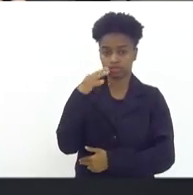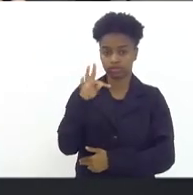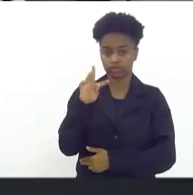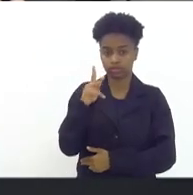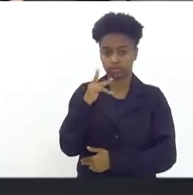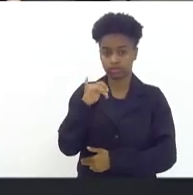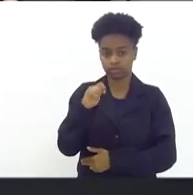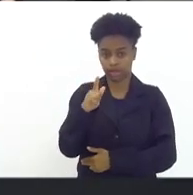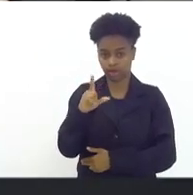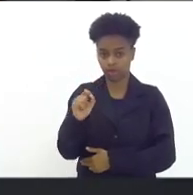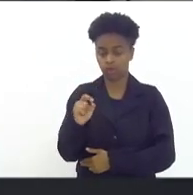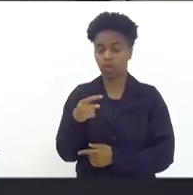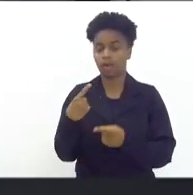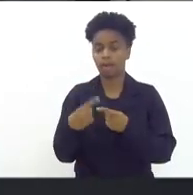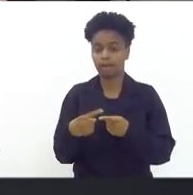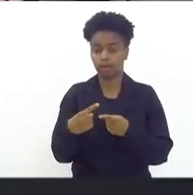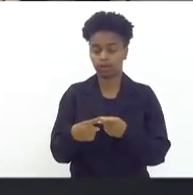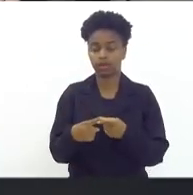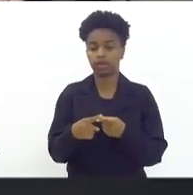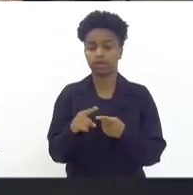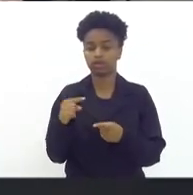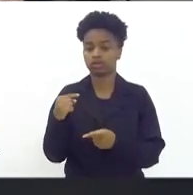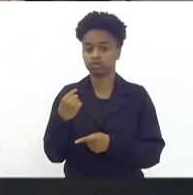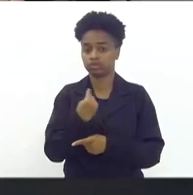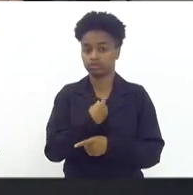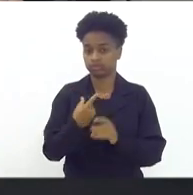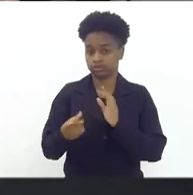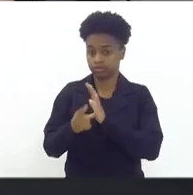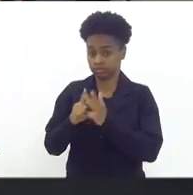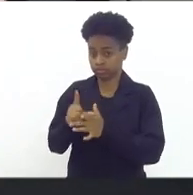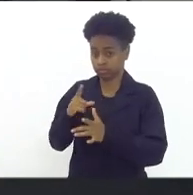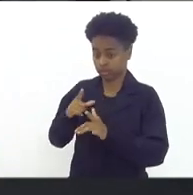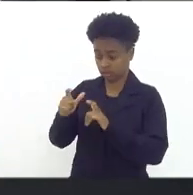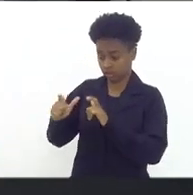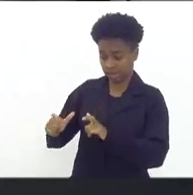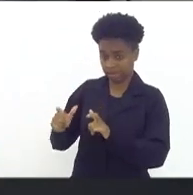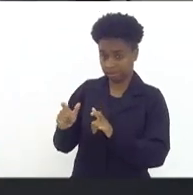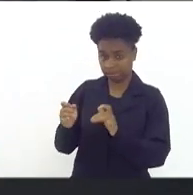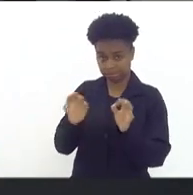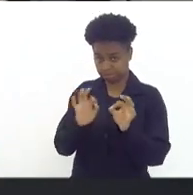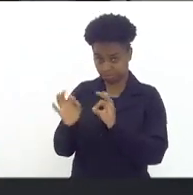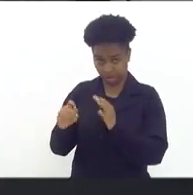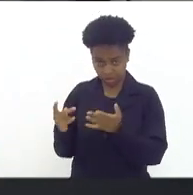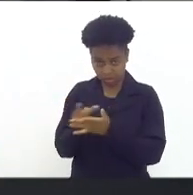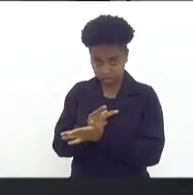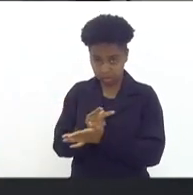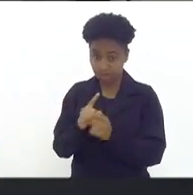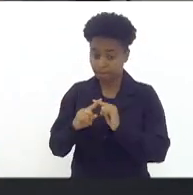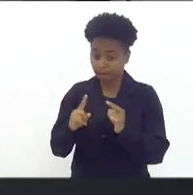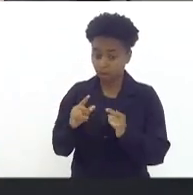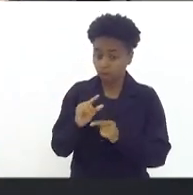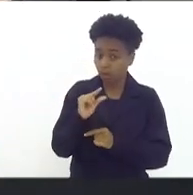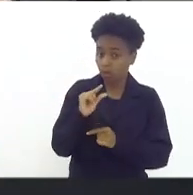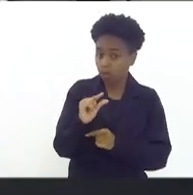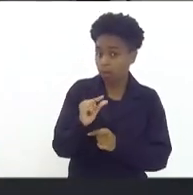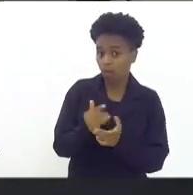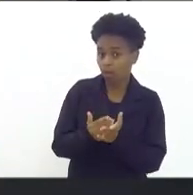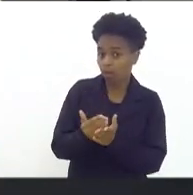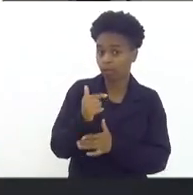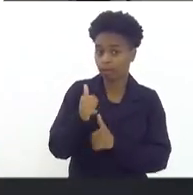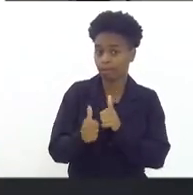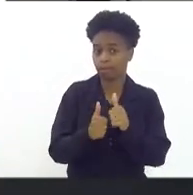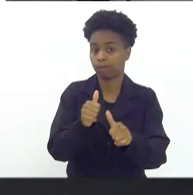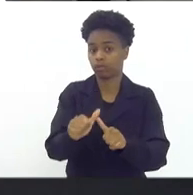Saímos de um ambiente de nada para alguma coisa é o melhor é a melhor normativa não